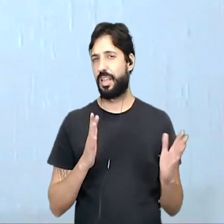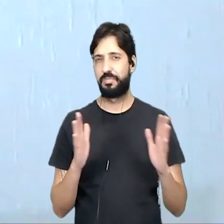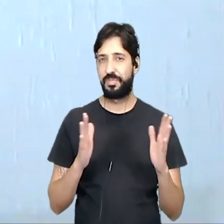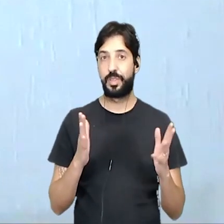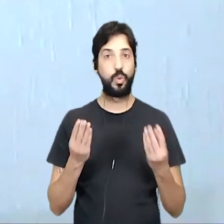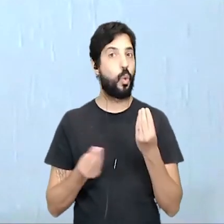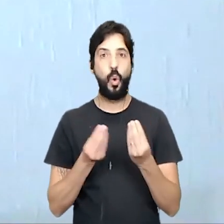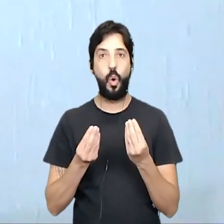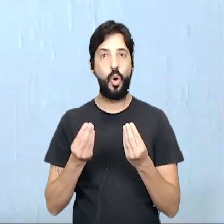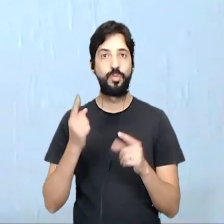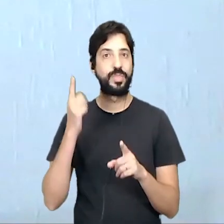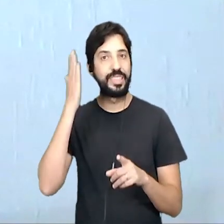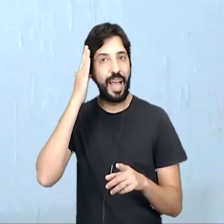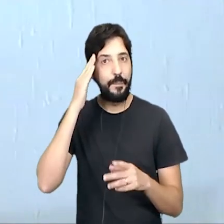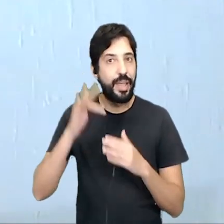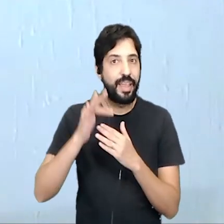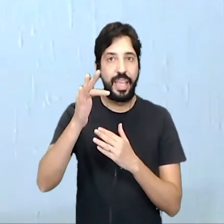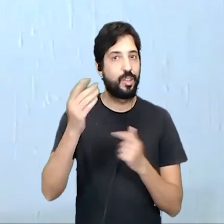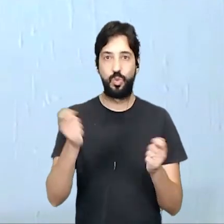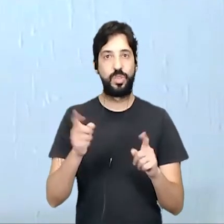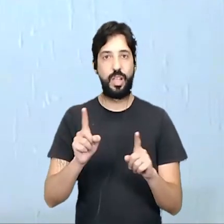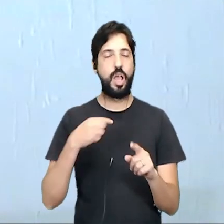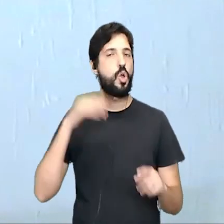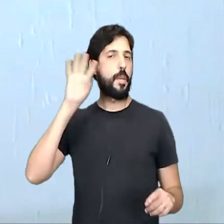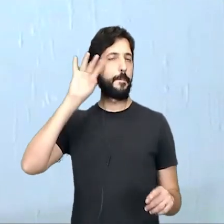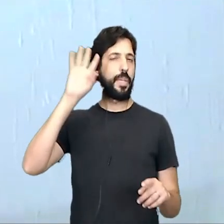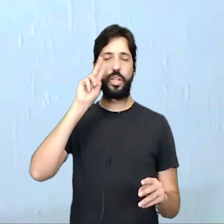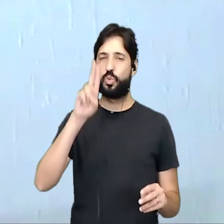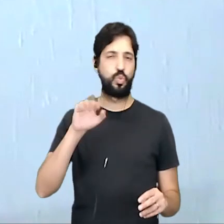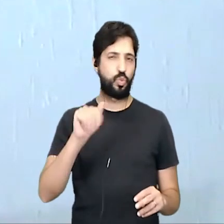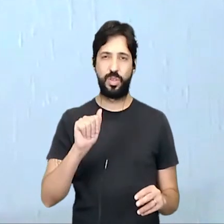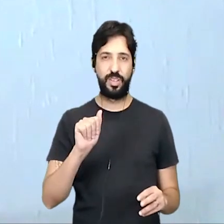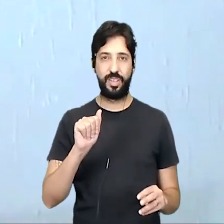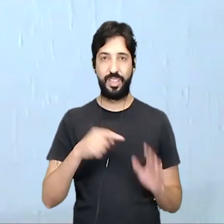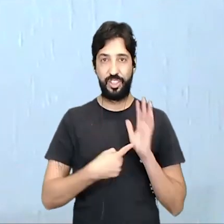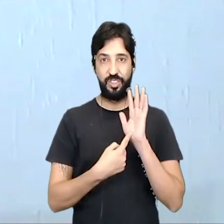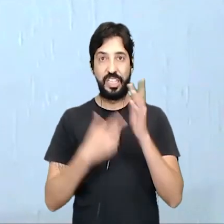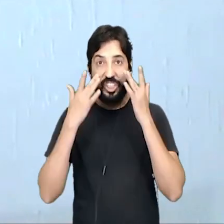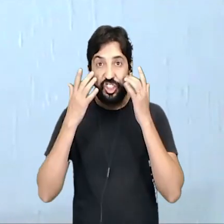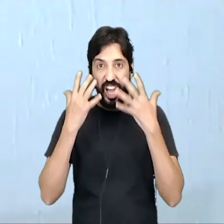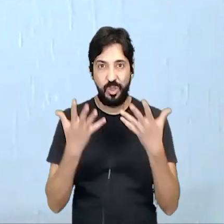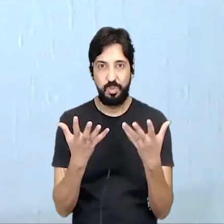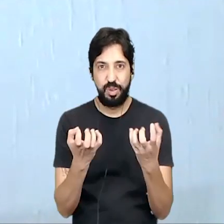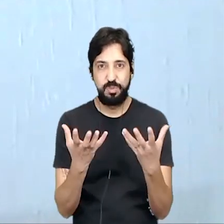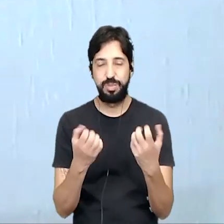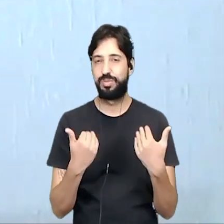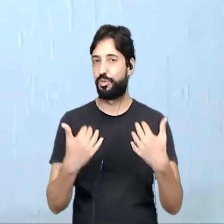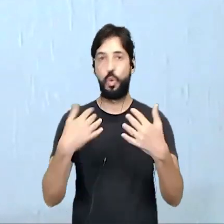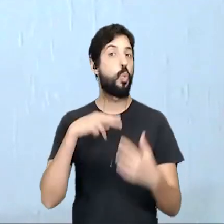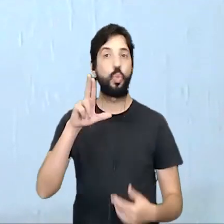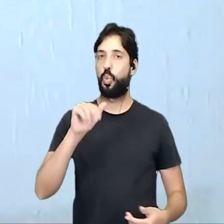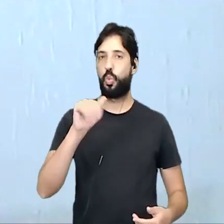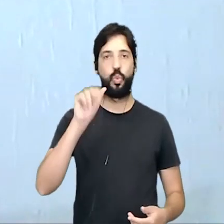numa situação totalmente imprevisível, porque eu não imaginava que nós fôssemos ser recebidos no Teatro São